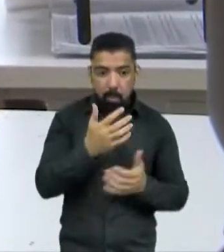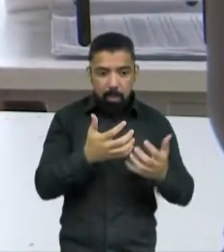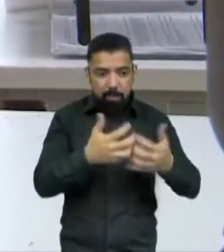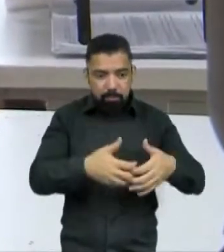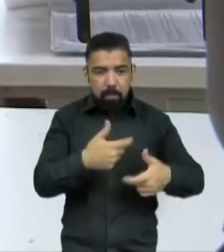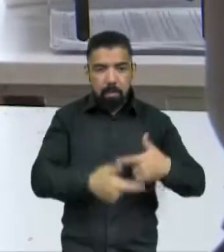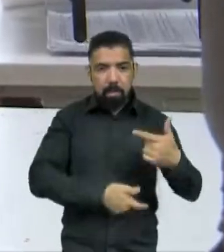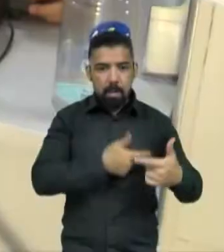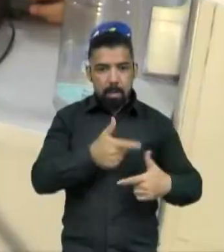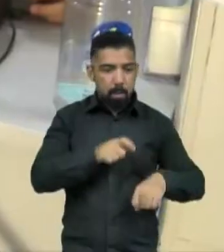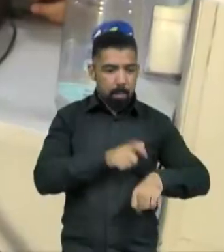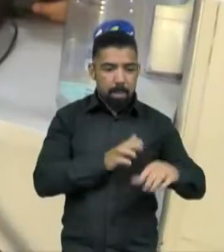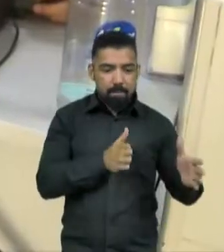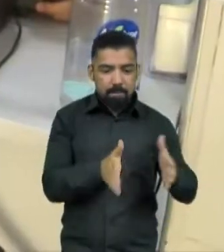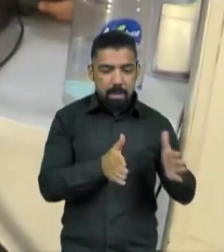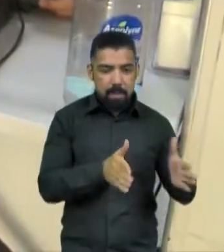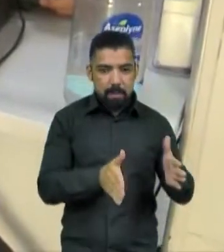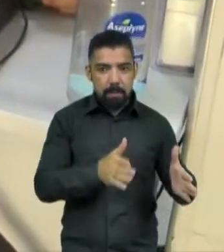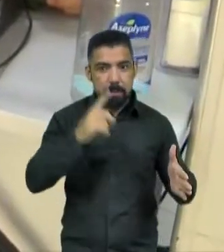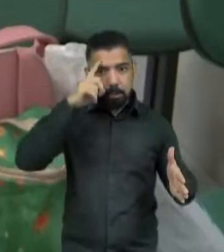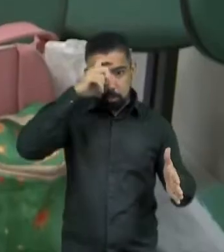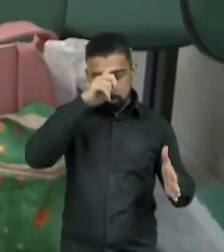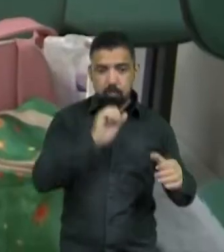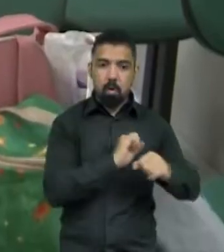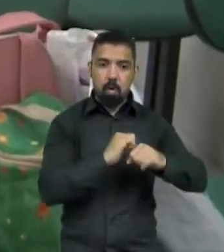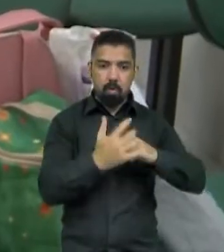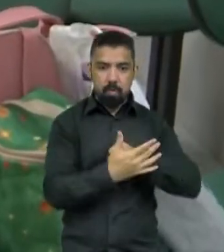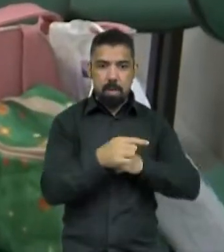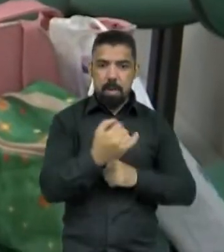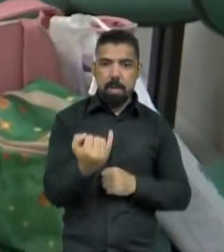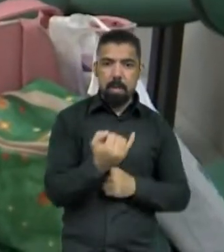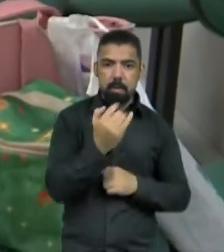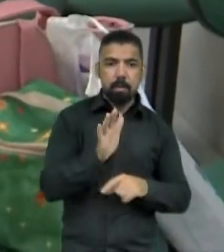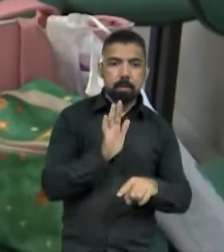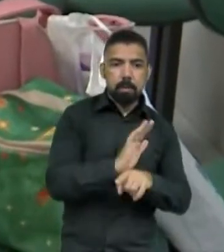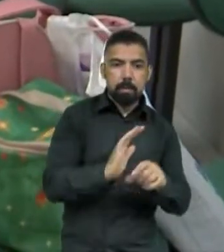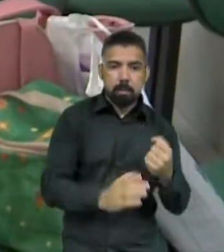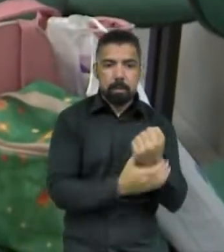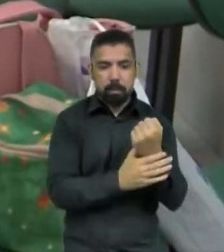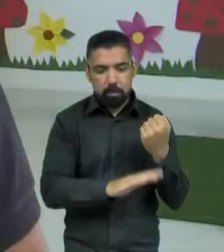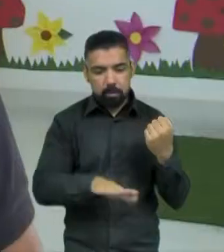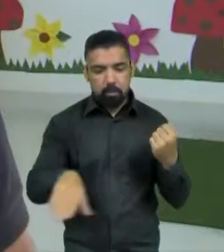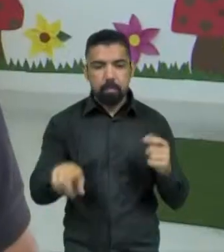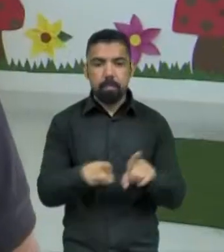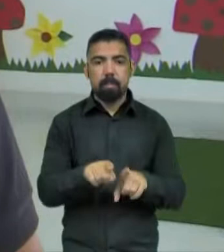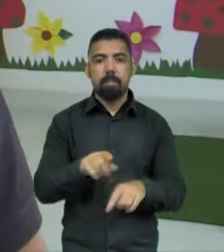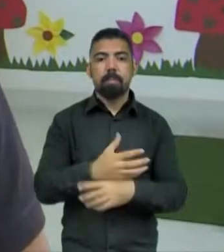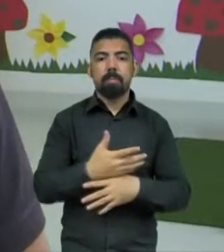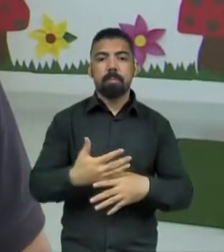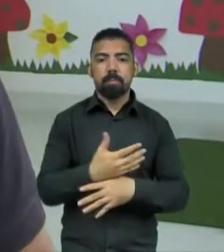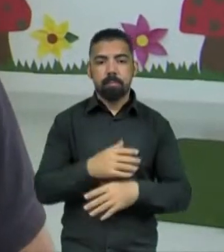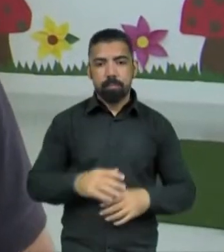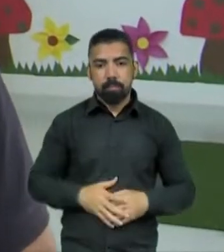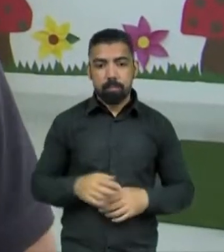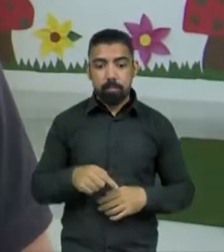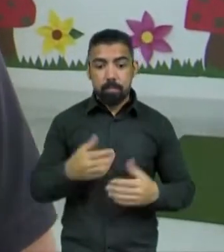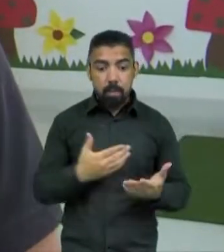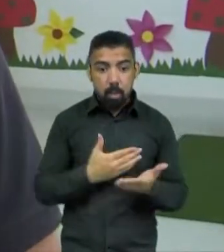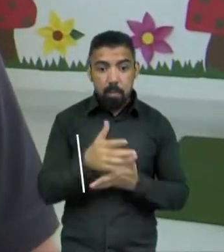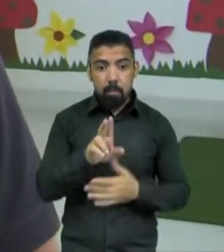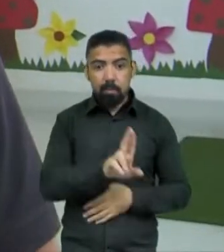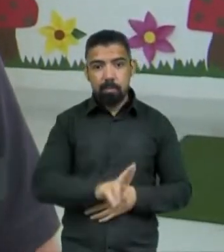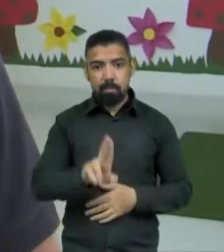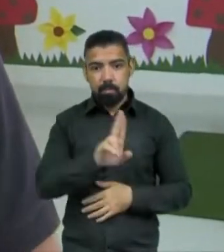de Covid-19 e foi fundamental para garantir o atendimento infantil na cidade. Ele foi inaugurado no período